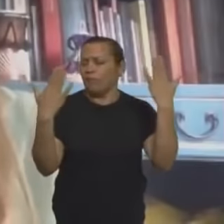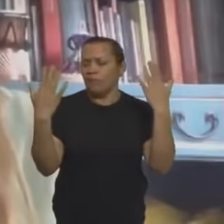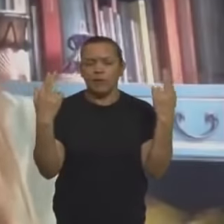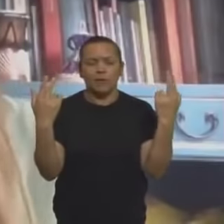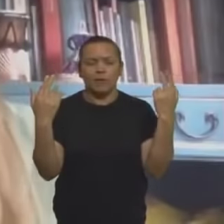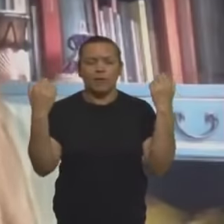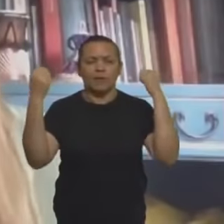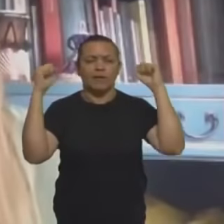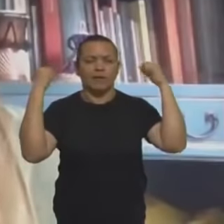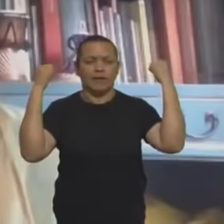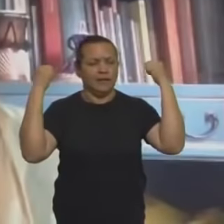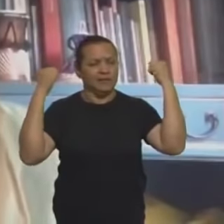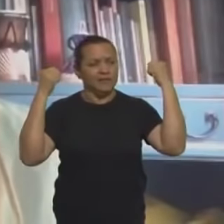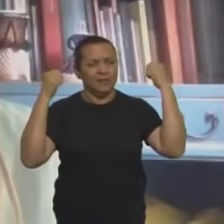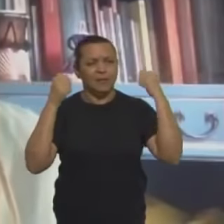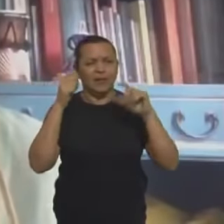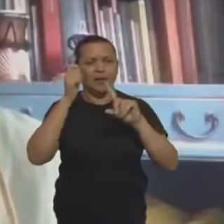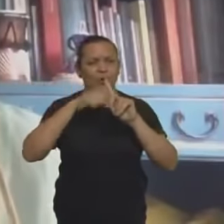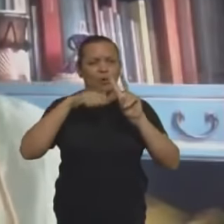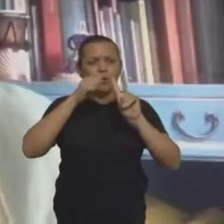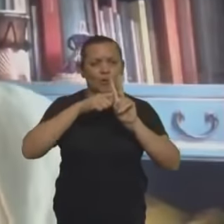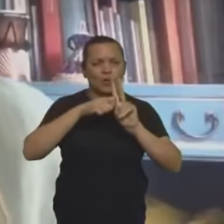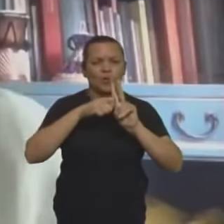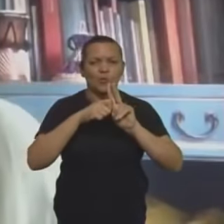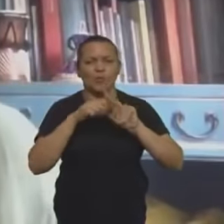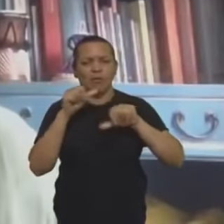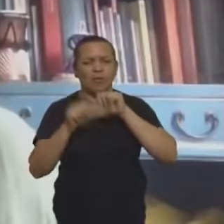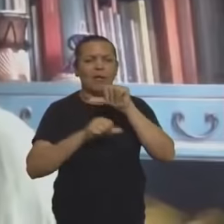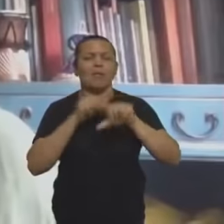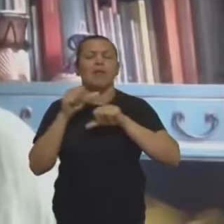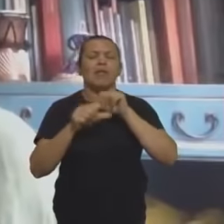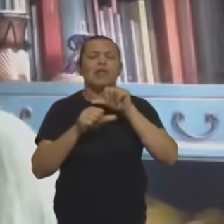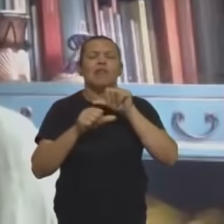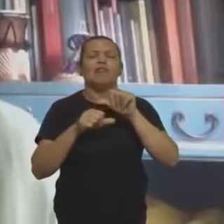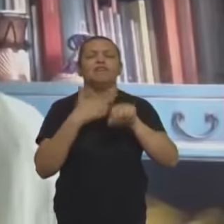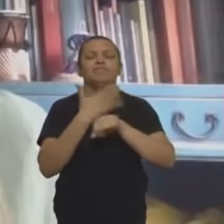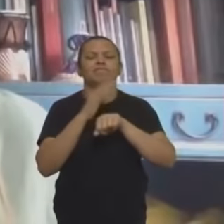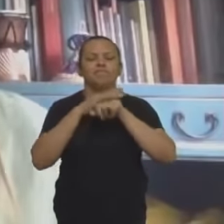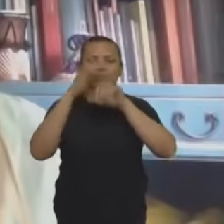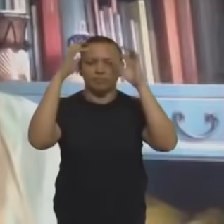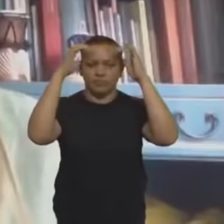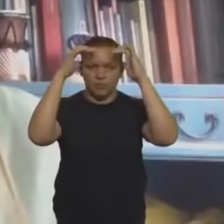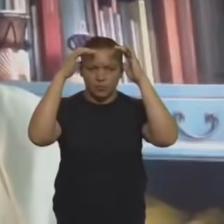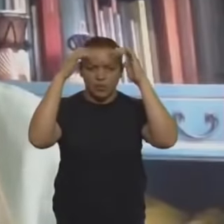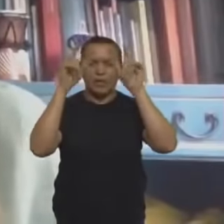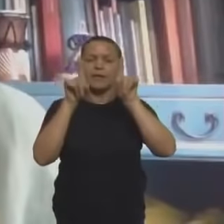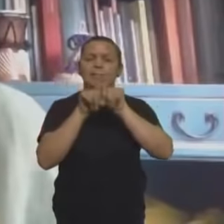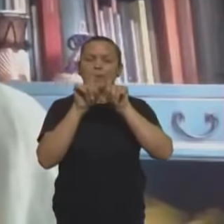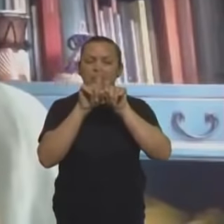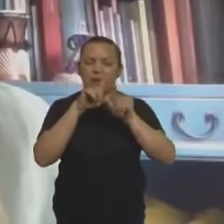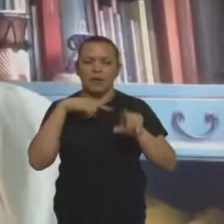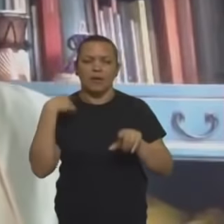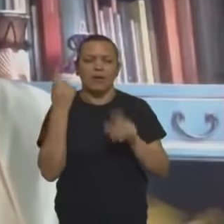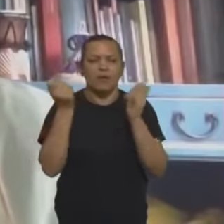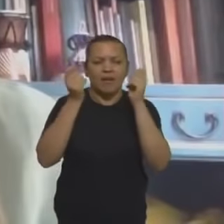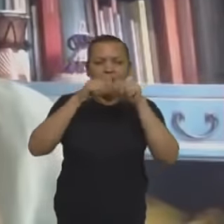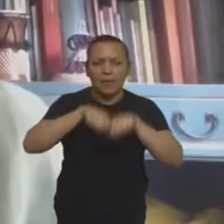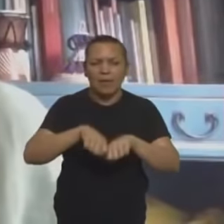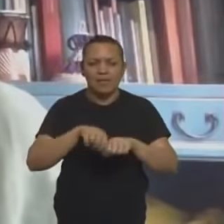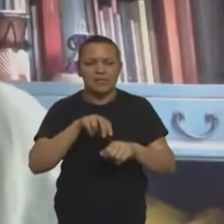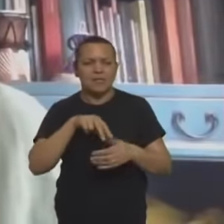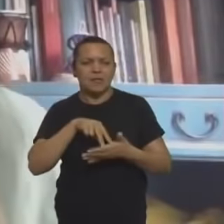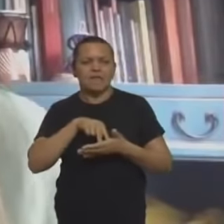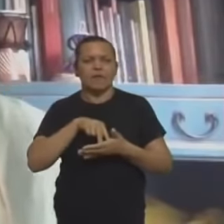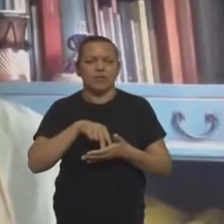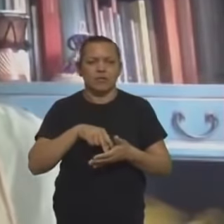coisa vai melhorando. Assim é com os exercícios para o cérebro também e com a nossa capacidade de